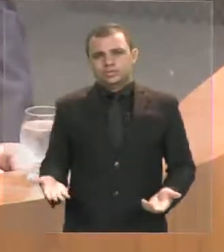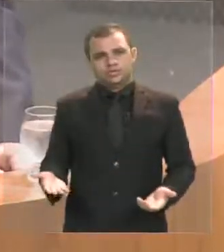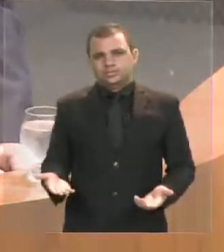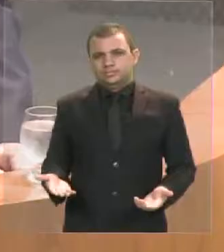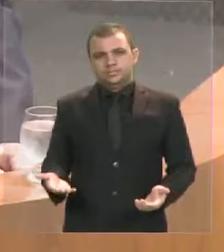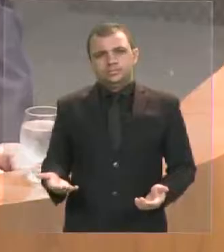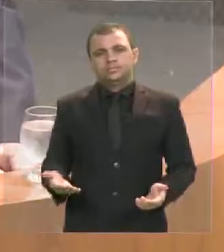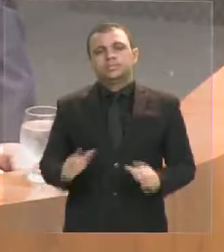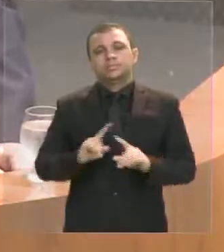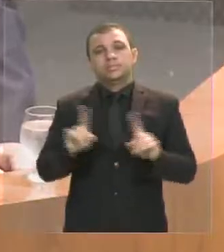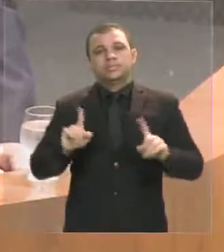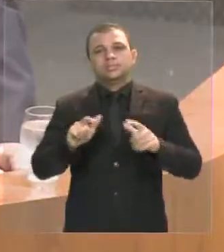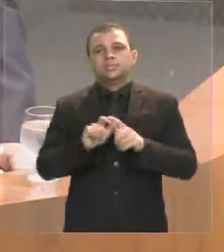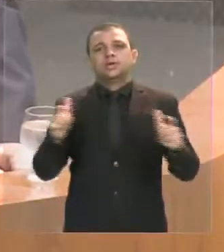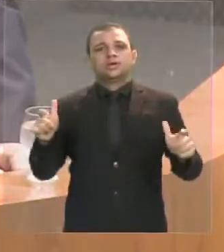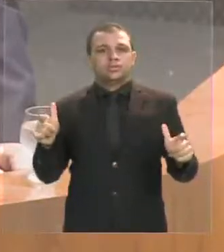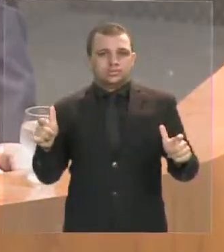mas